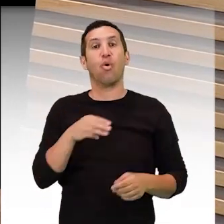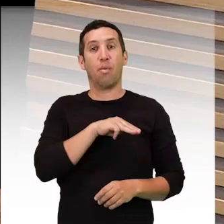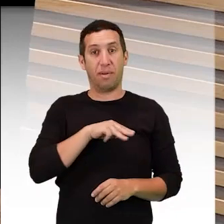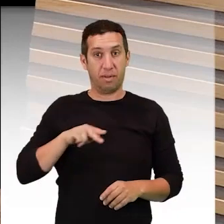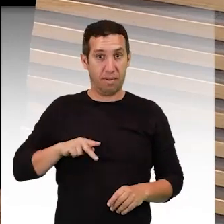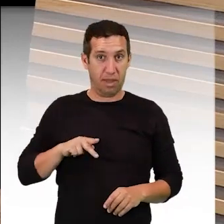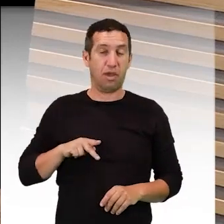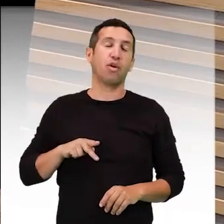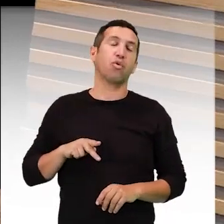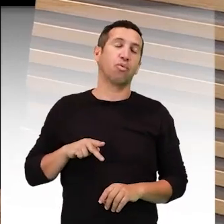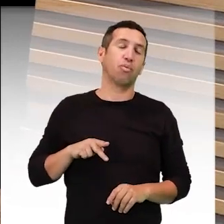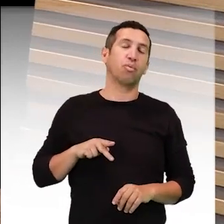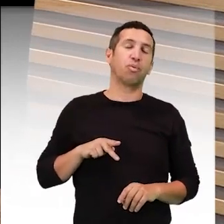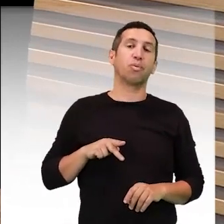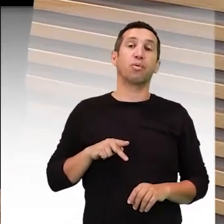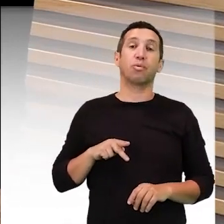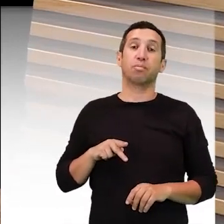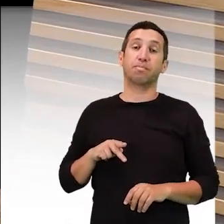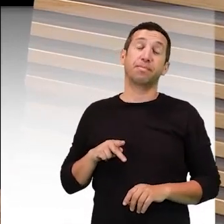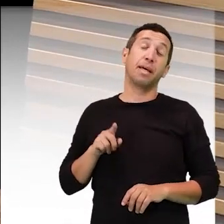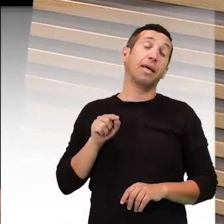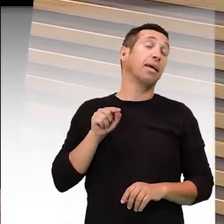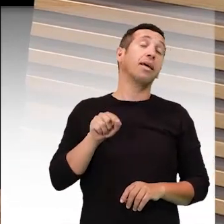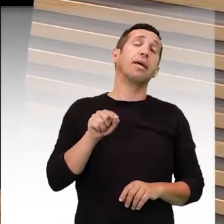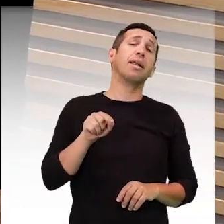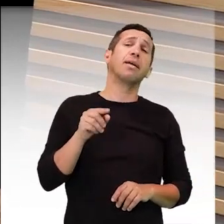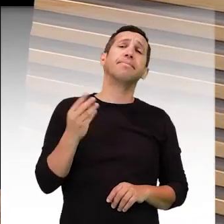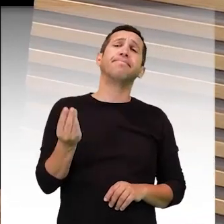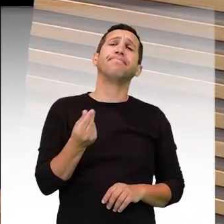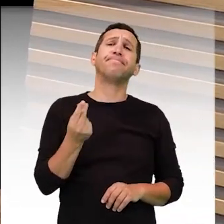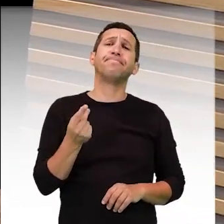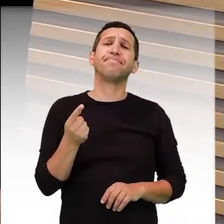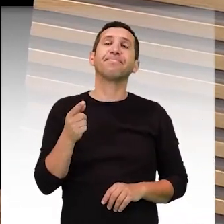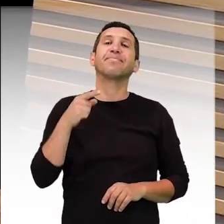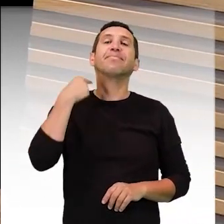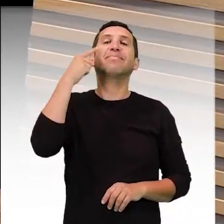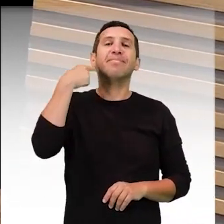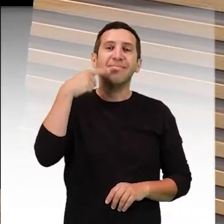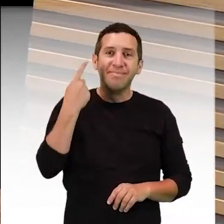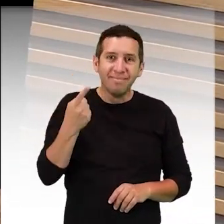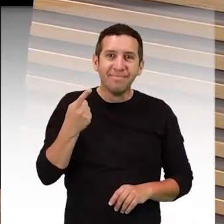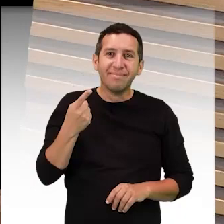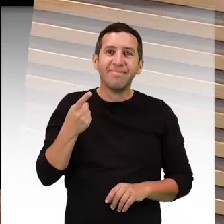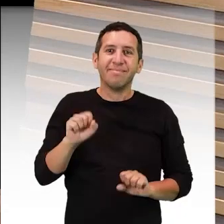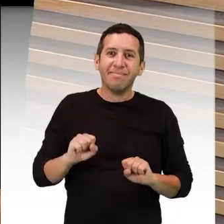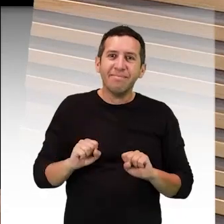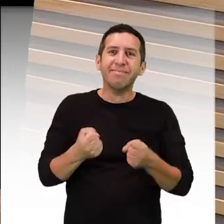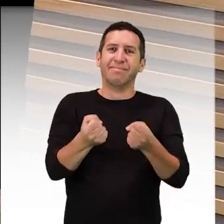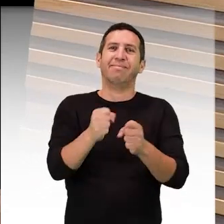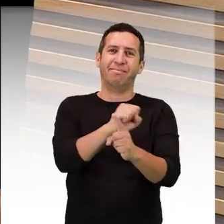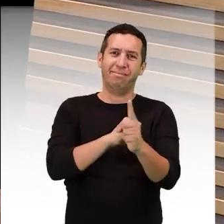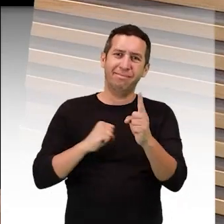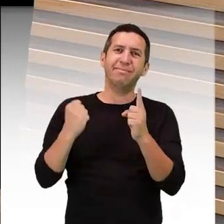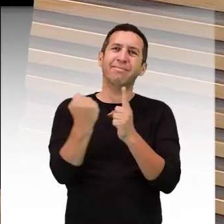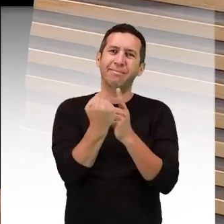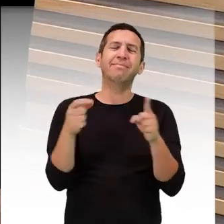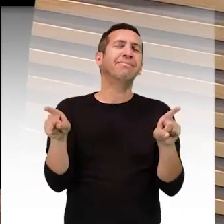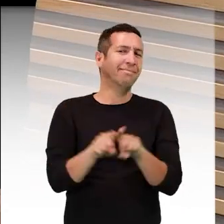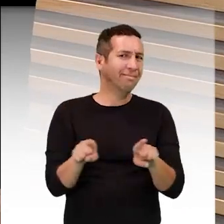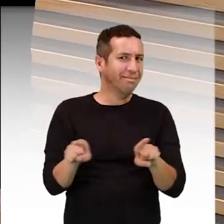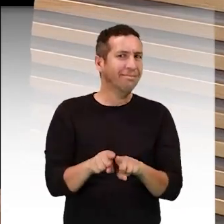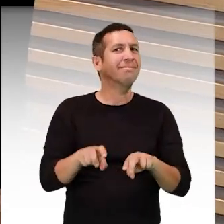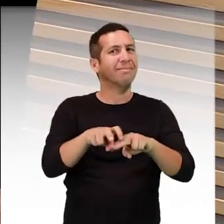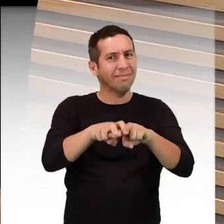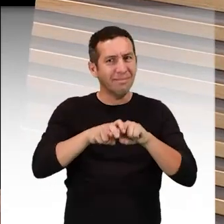O Ministério Público ele é visto, né, e eu assim o considero, como uma espécie de um advogado da sociedade,